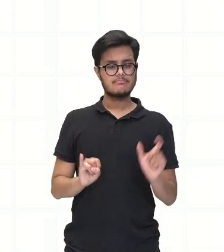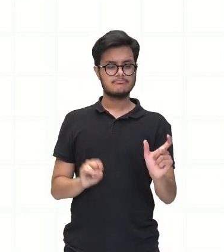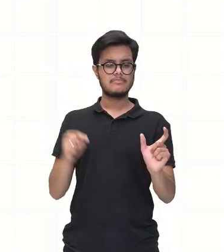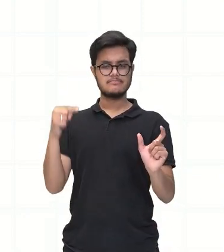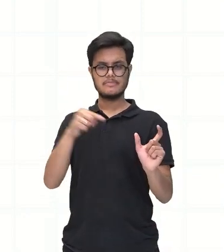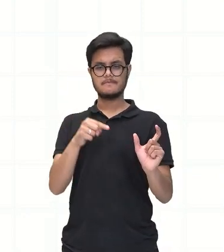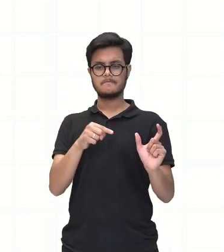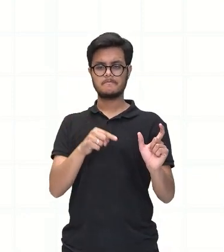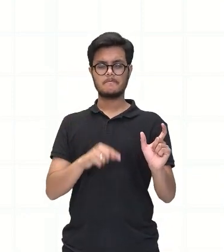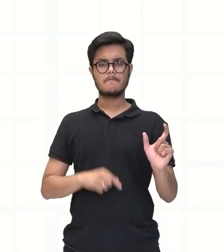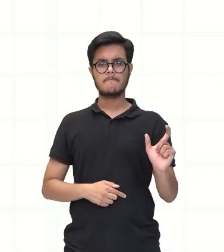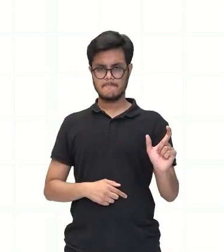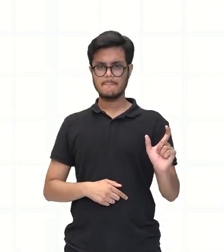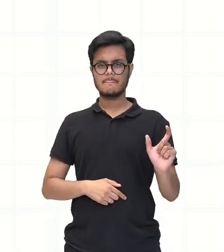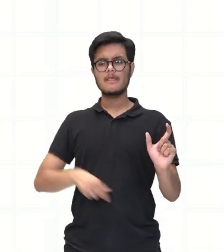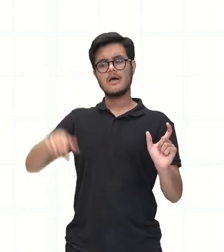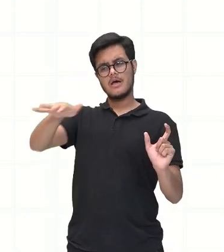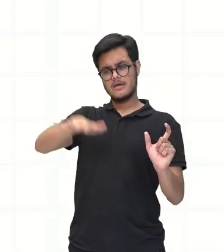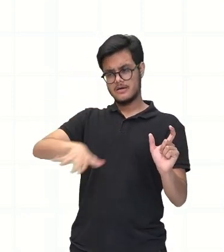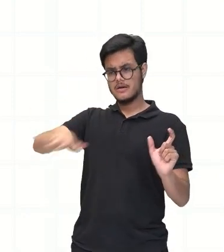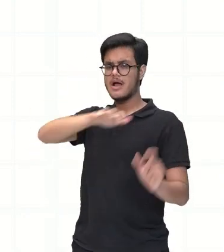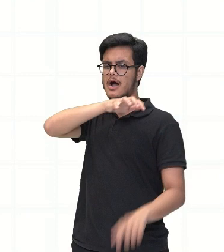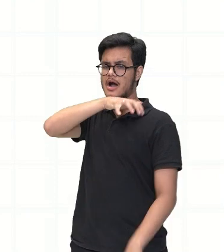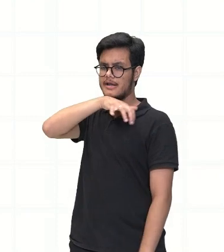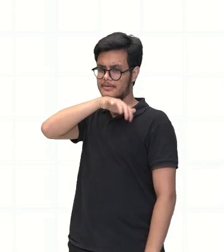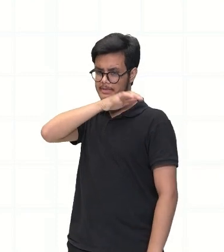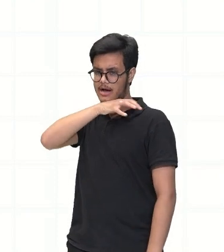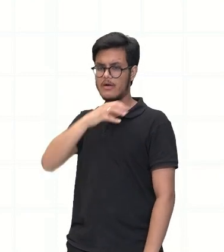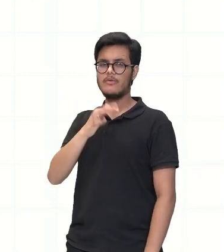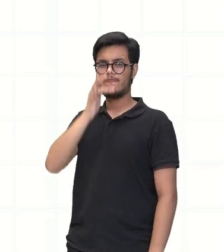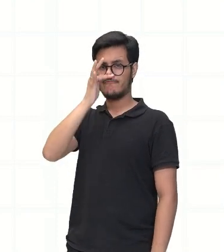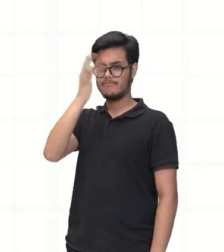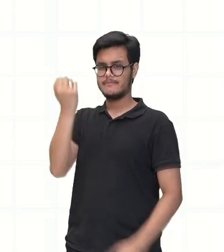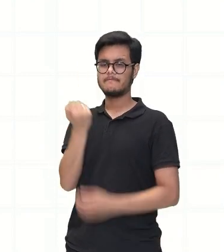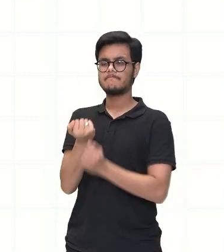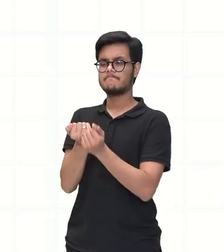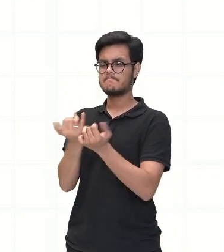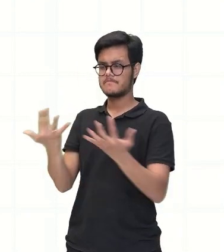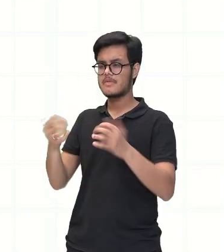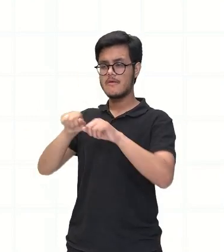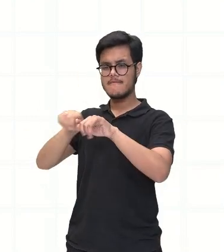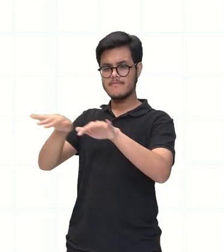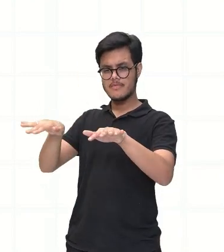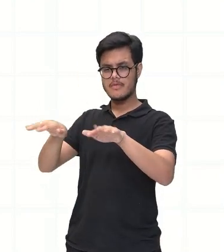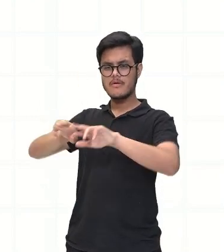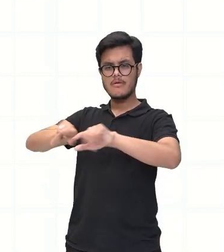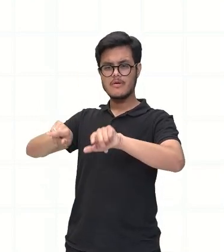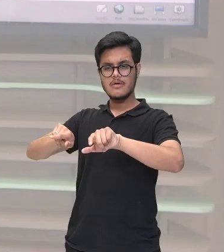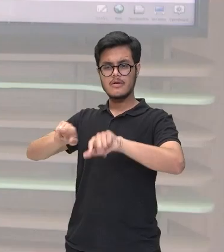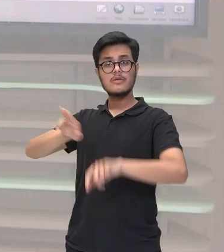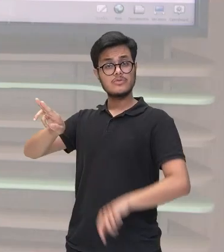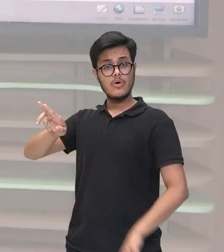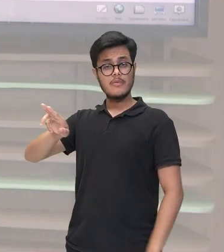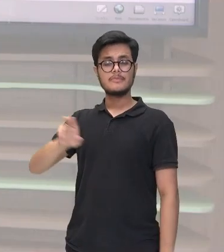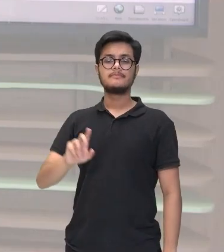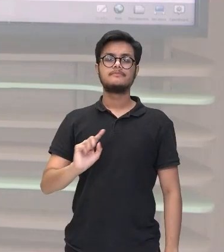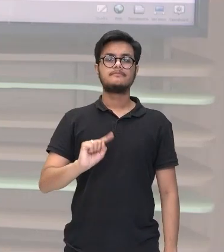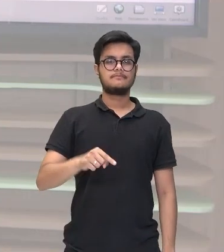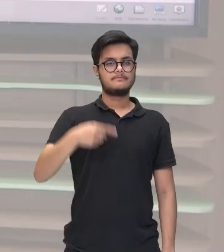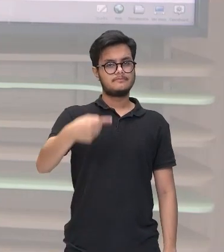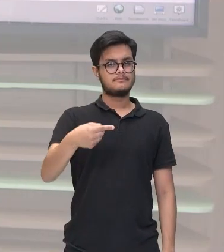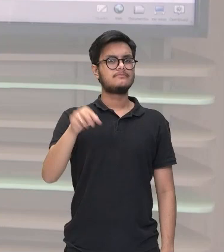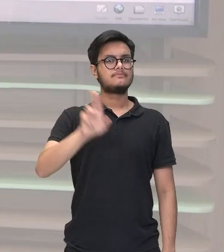nomear espécie do mundo das plantas ou do mundo dos animais for a composição de 2 ou mais